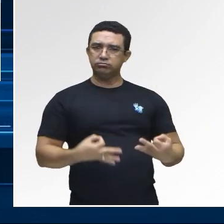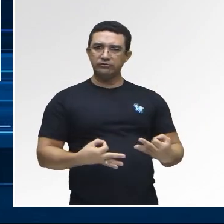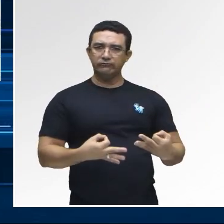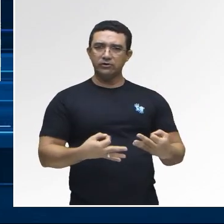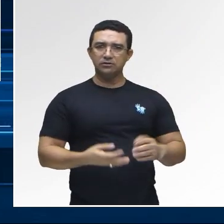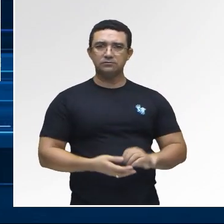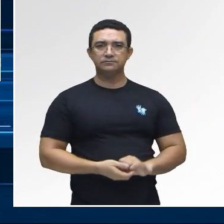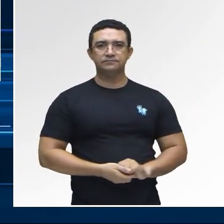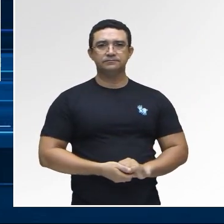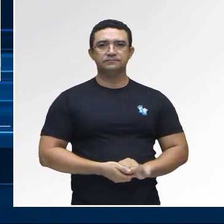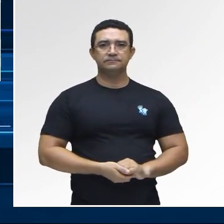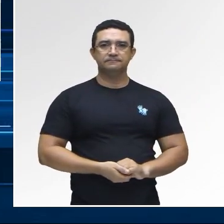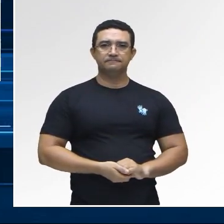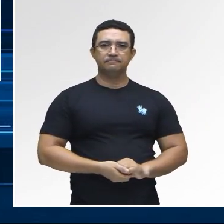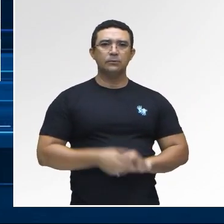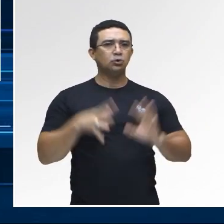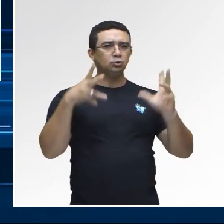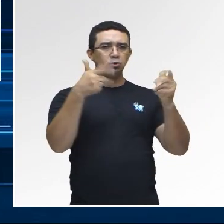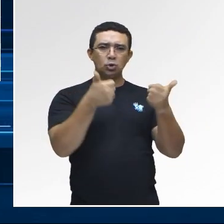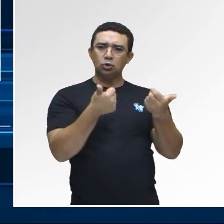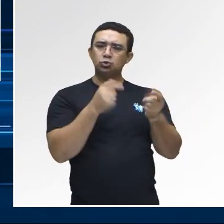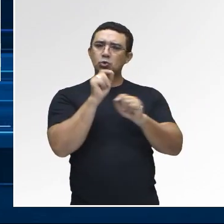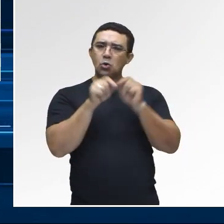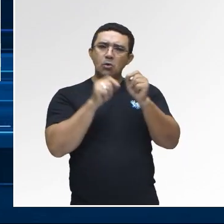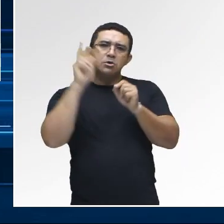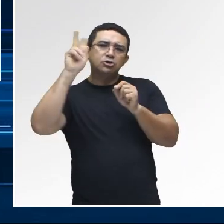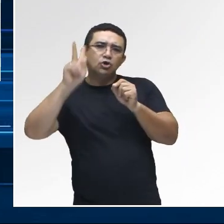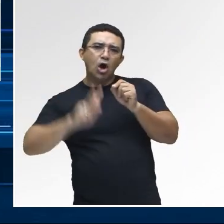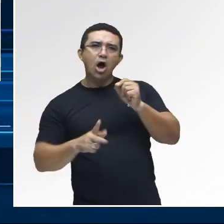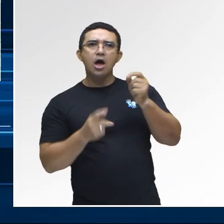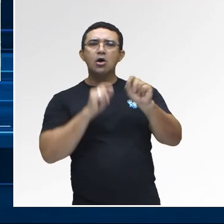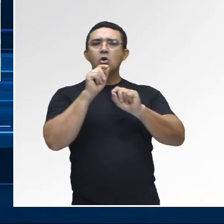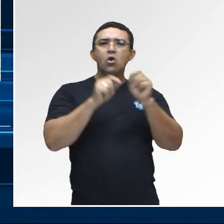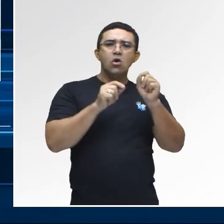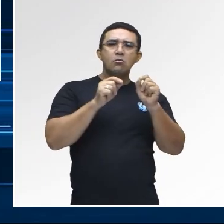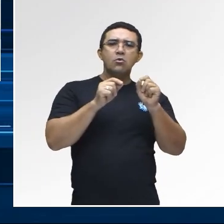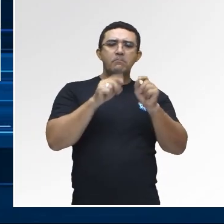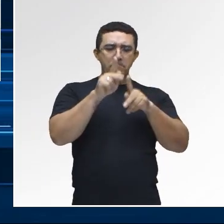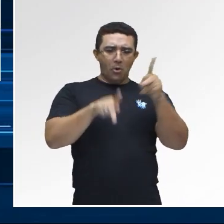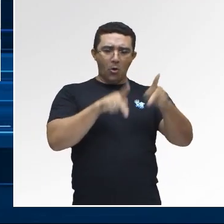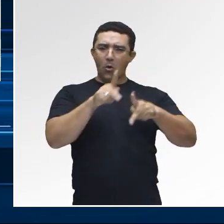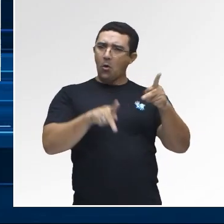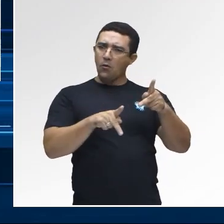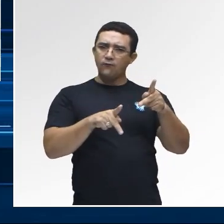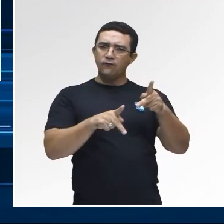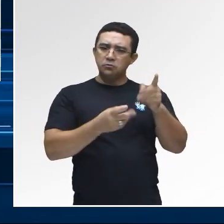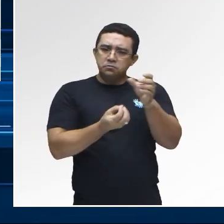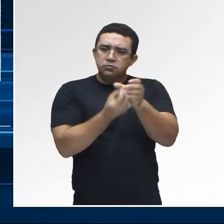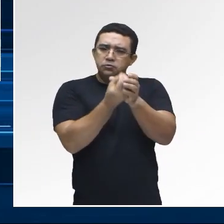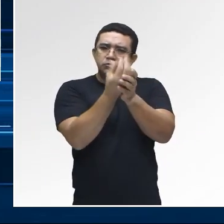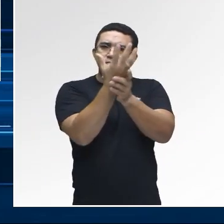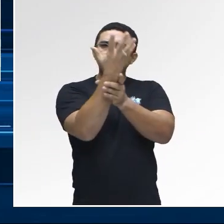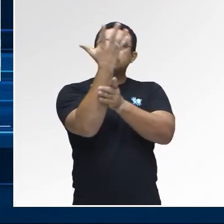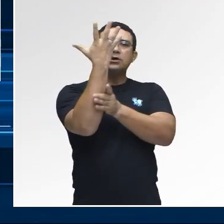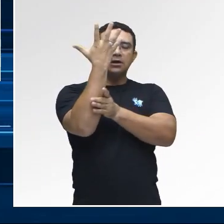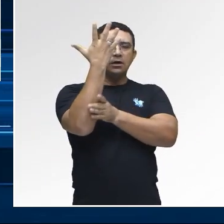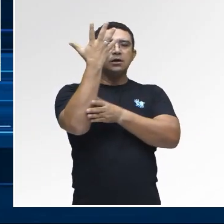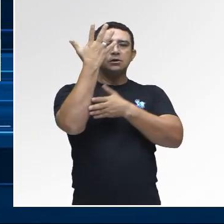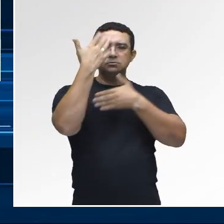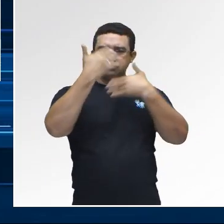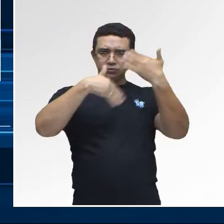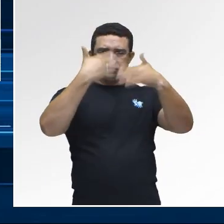embarcação, não. Tem todo um processo histórico de um povo que foi se descobrindo, de um povo que foi se